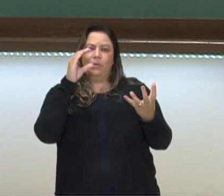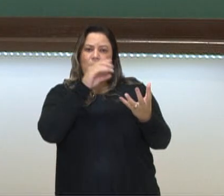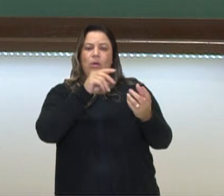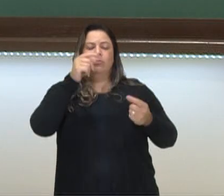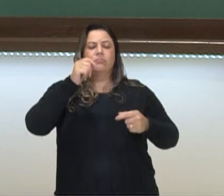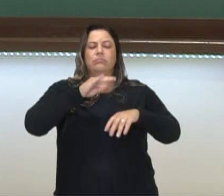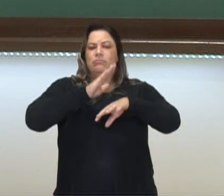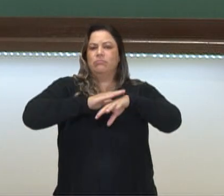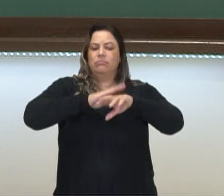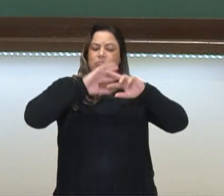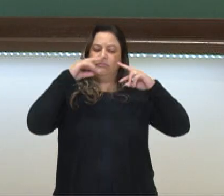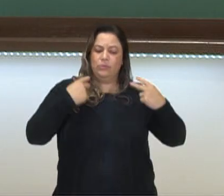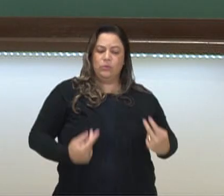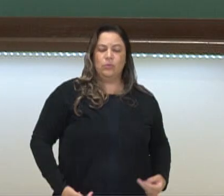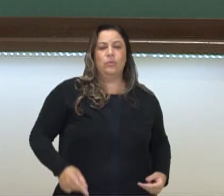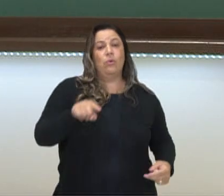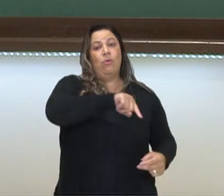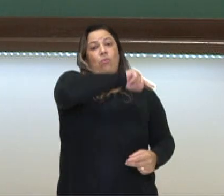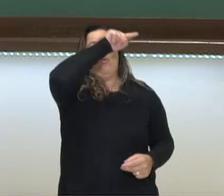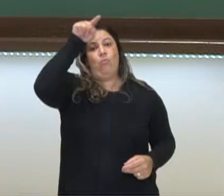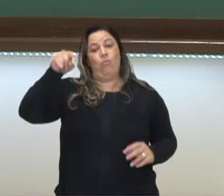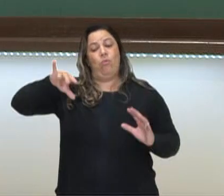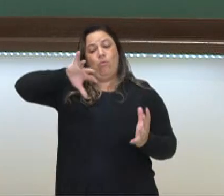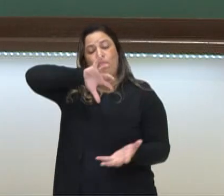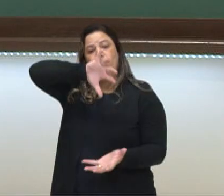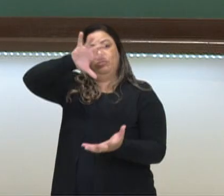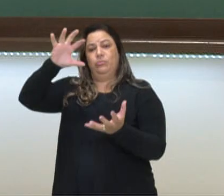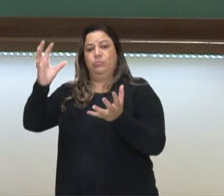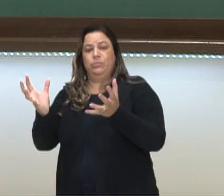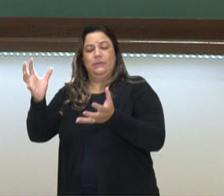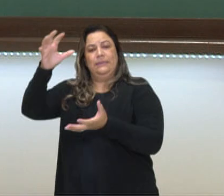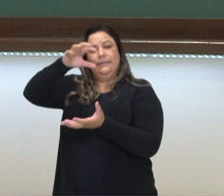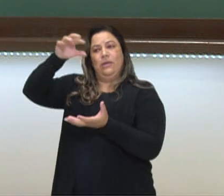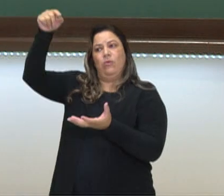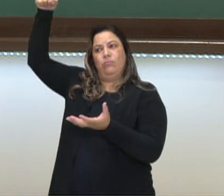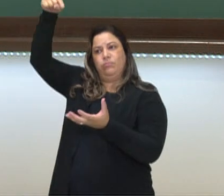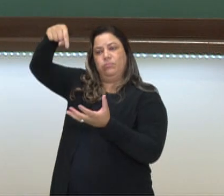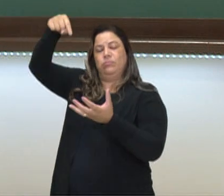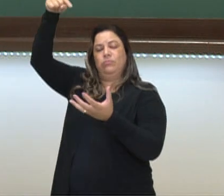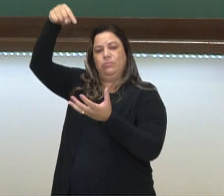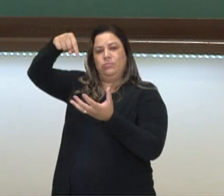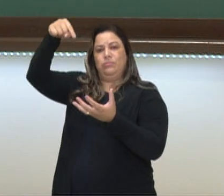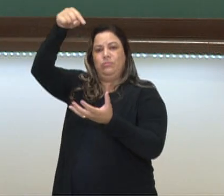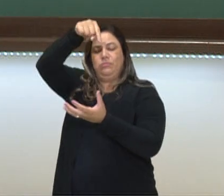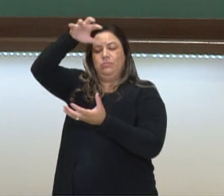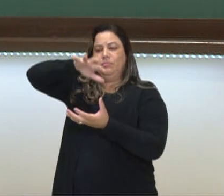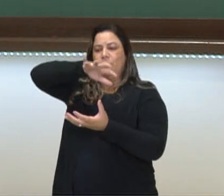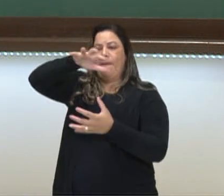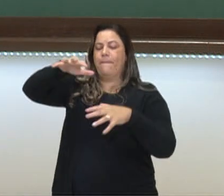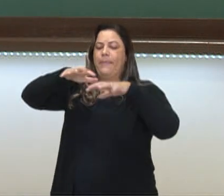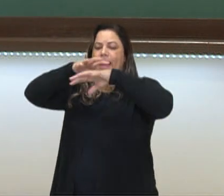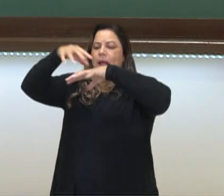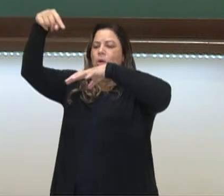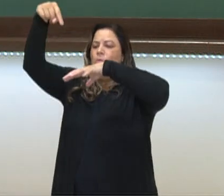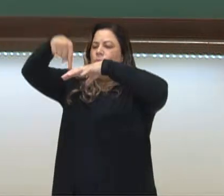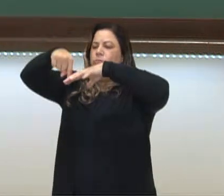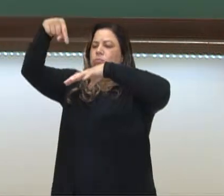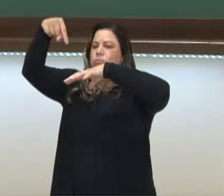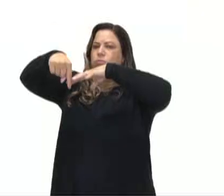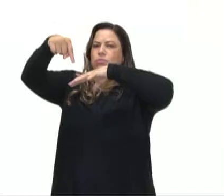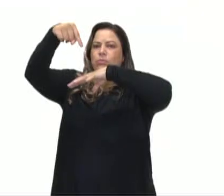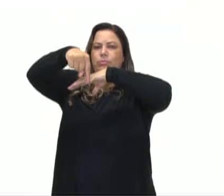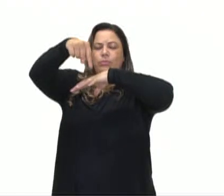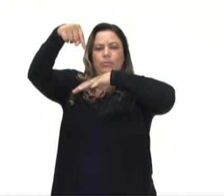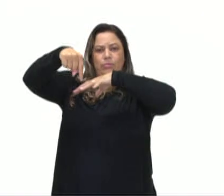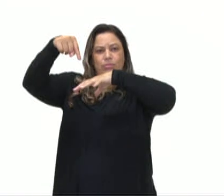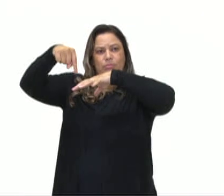ação humana, o efeito estufa não. O efeito estufa ele trata da retenção do calor. Para isso, eu quero que você olhe na tela